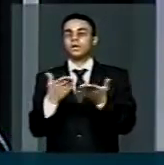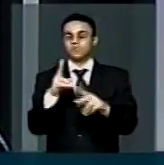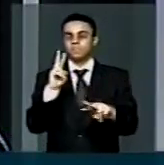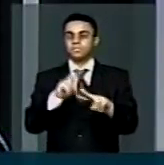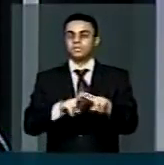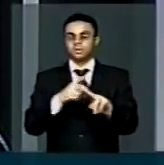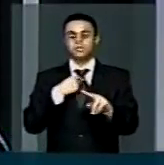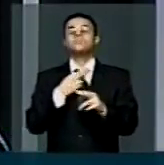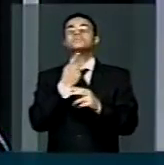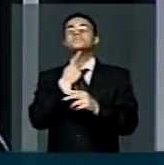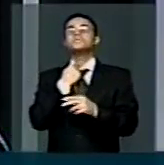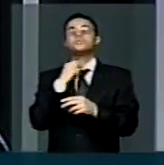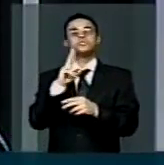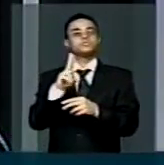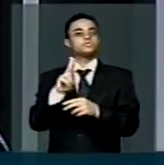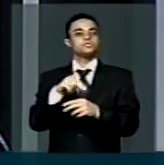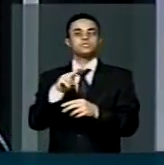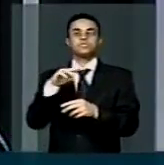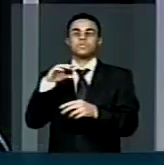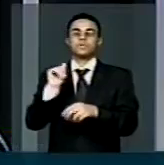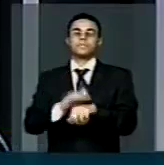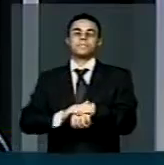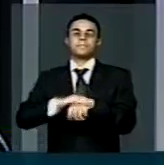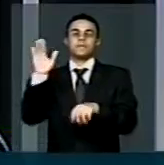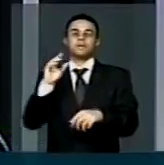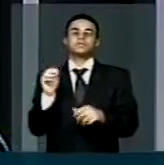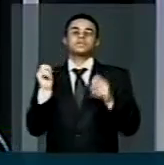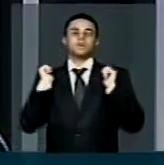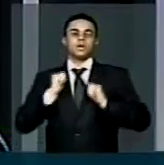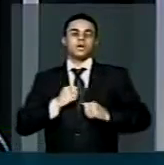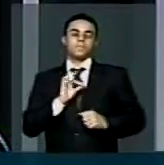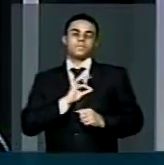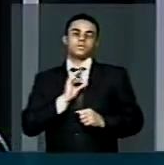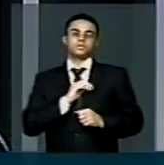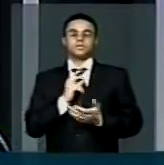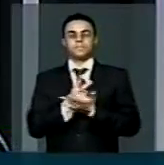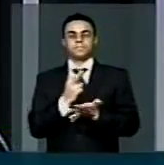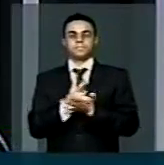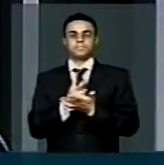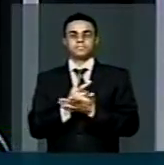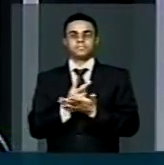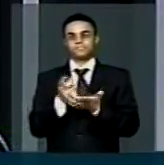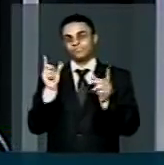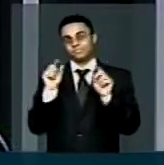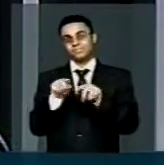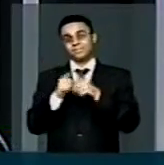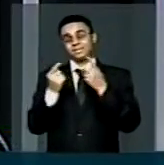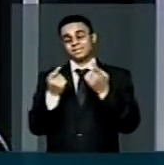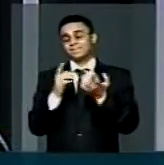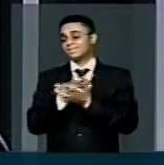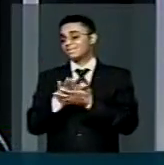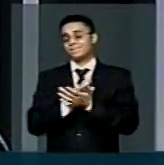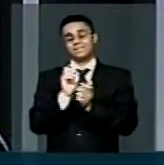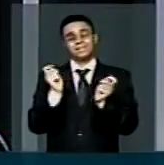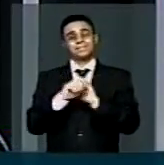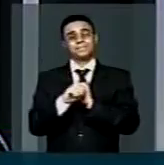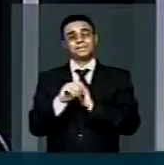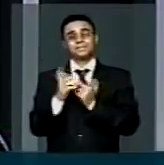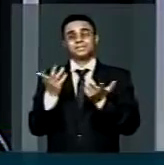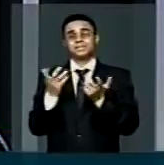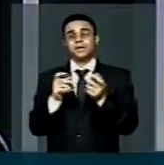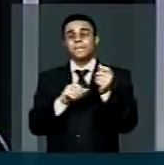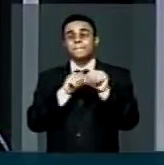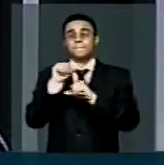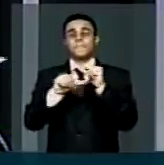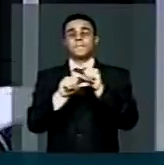vistam esta farda. É o mínimo que poderia ser feito, mas com certeza nada disso repara a perda da vida